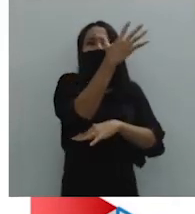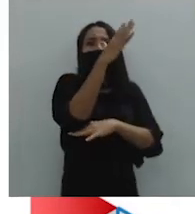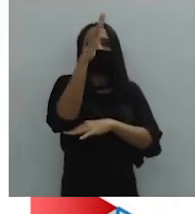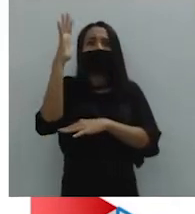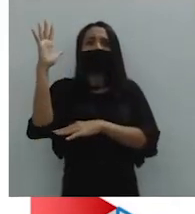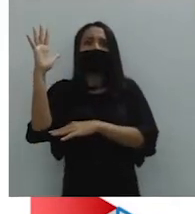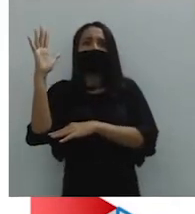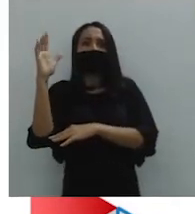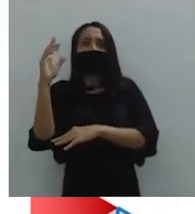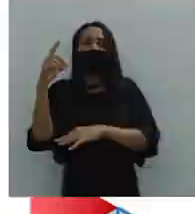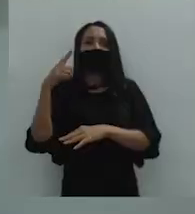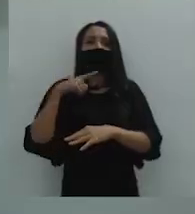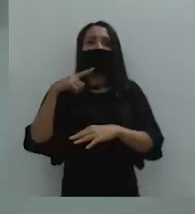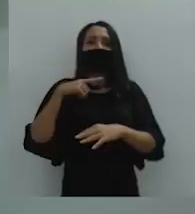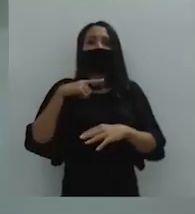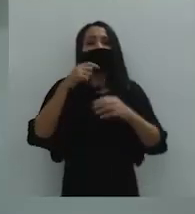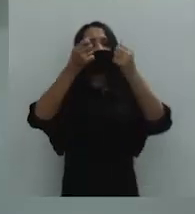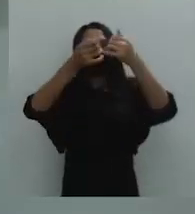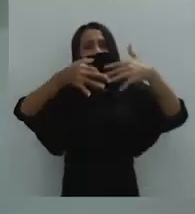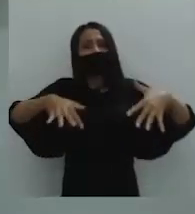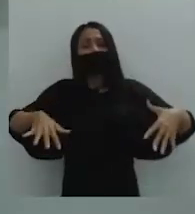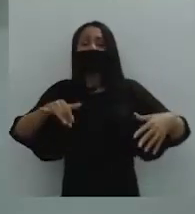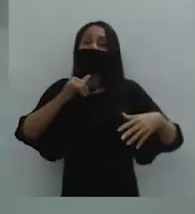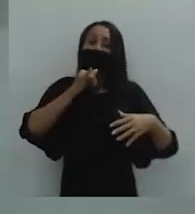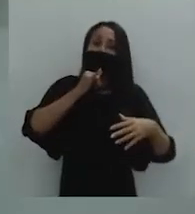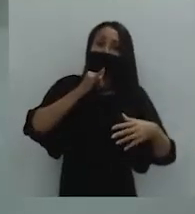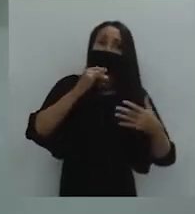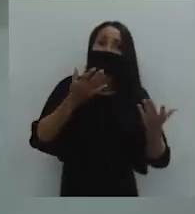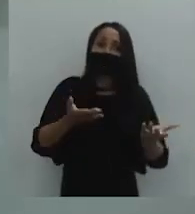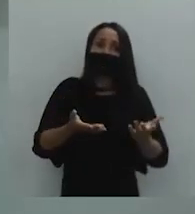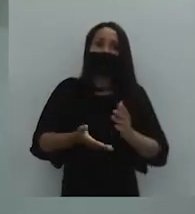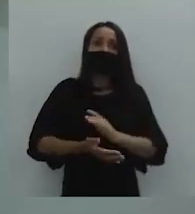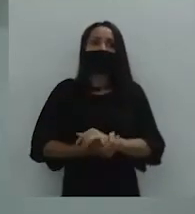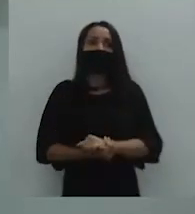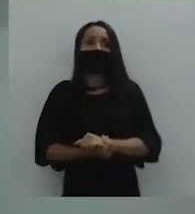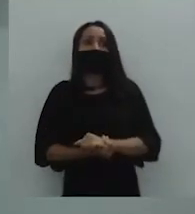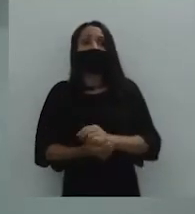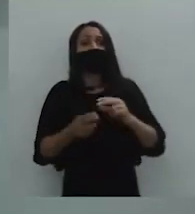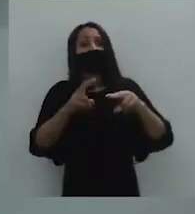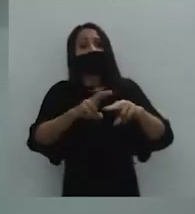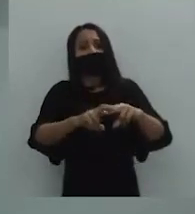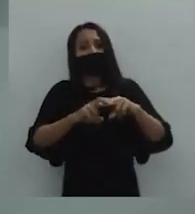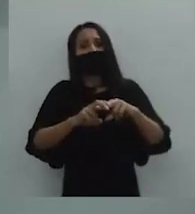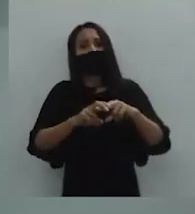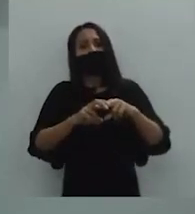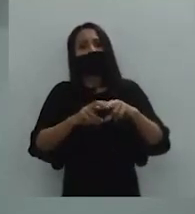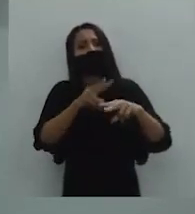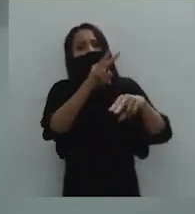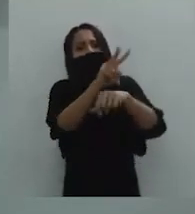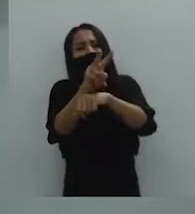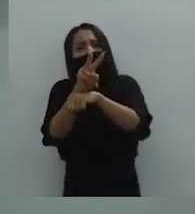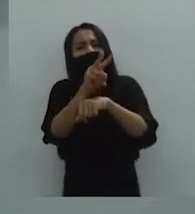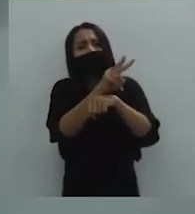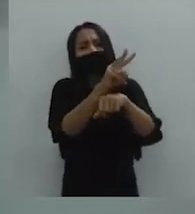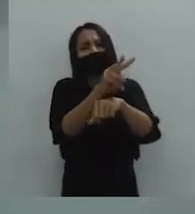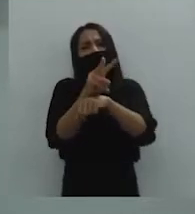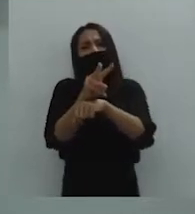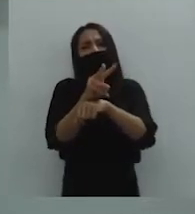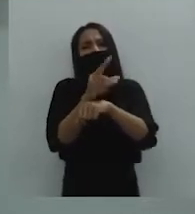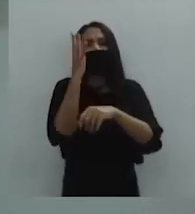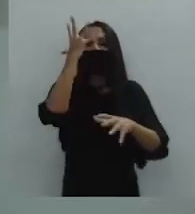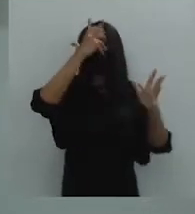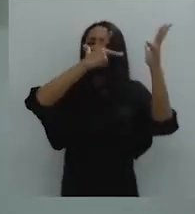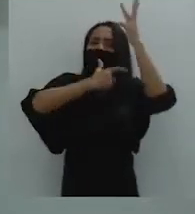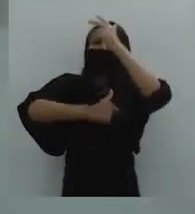apenas elementos naturais, infelizmente, né? E por isso, preserve-a, certo? É lindo